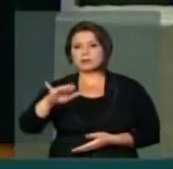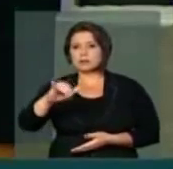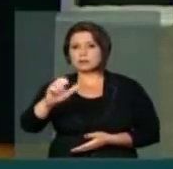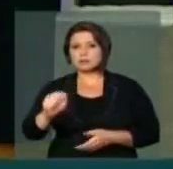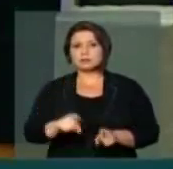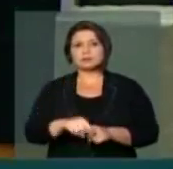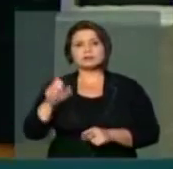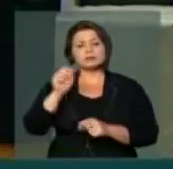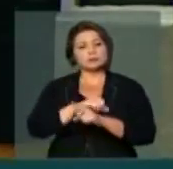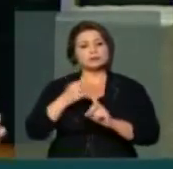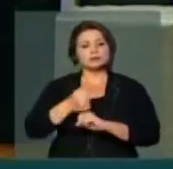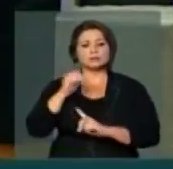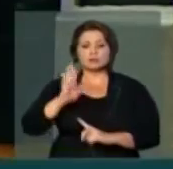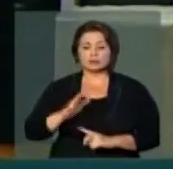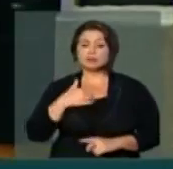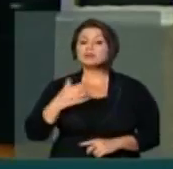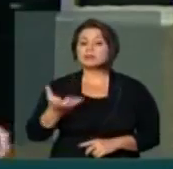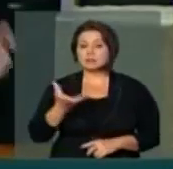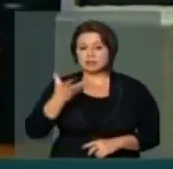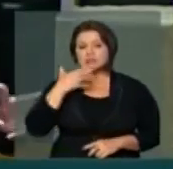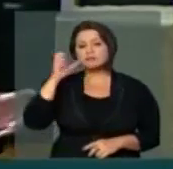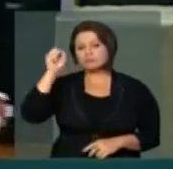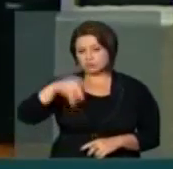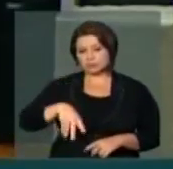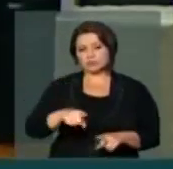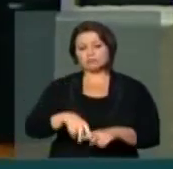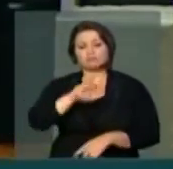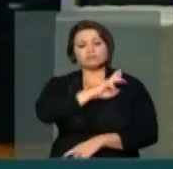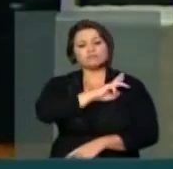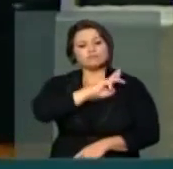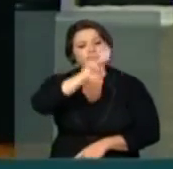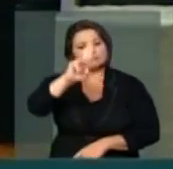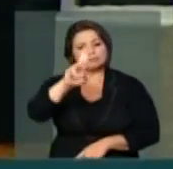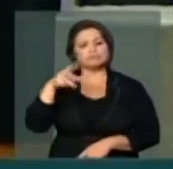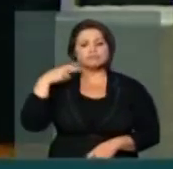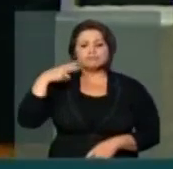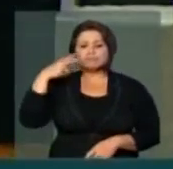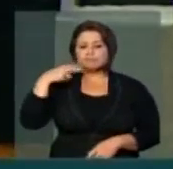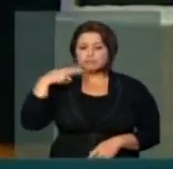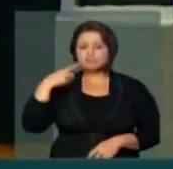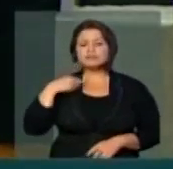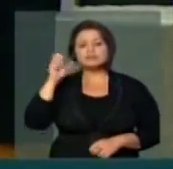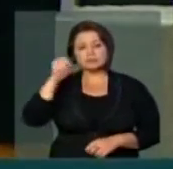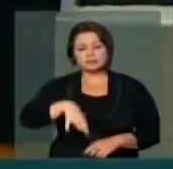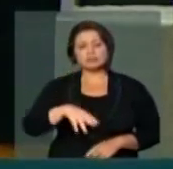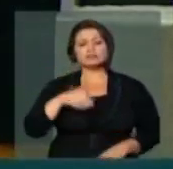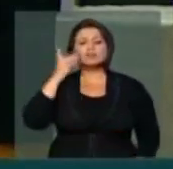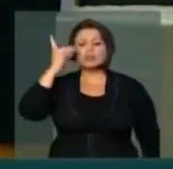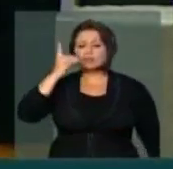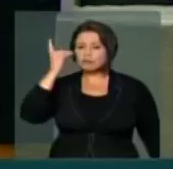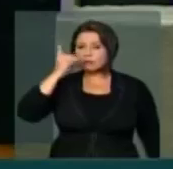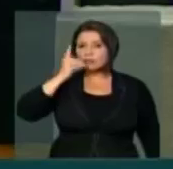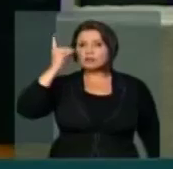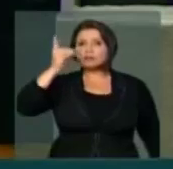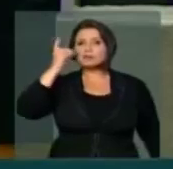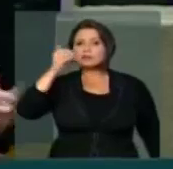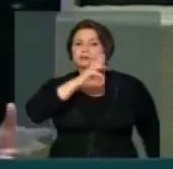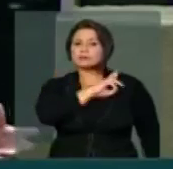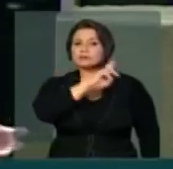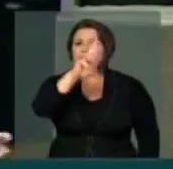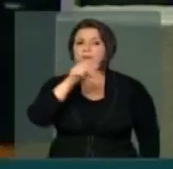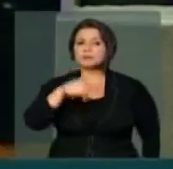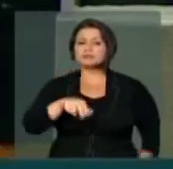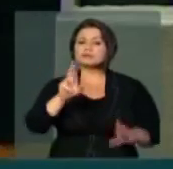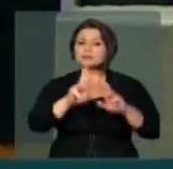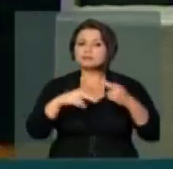brasileira. Nós queremos sim que o vereador represente o cidadão no município, que o deputado estadual represente